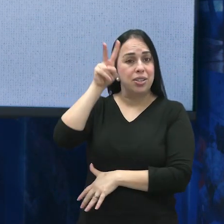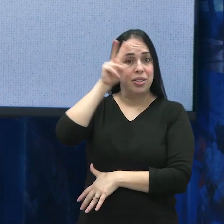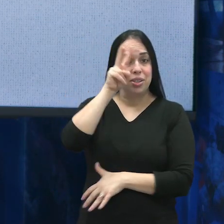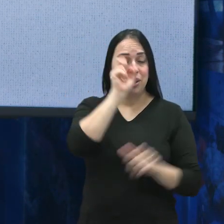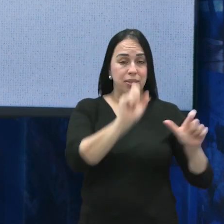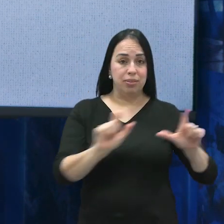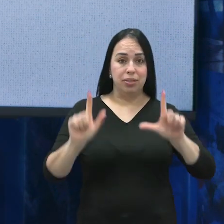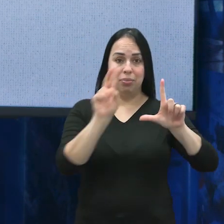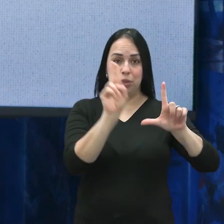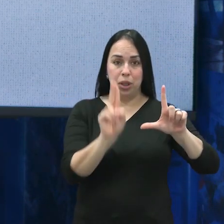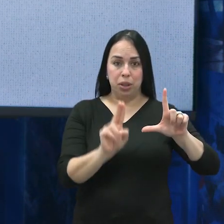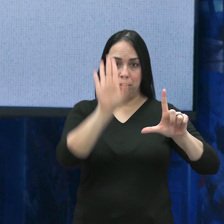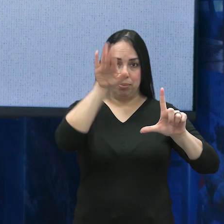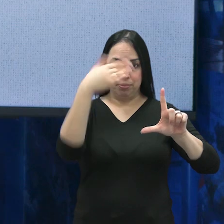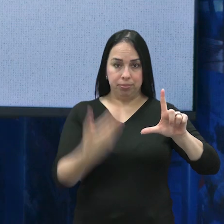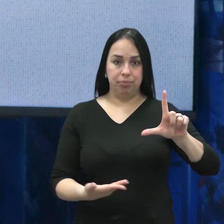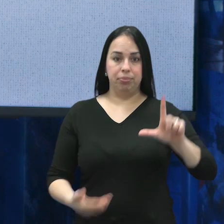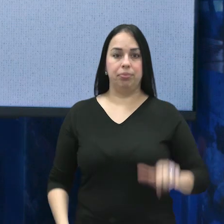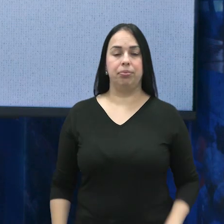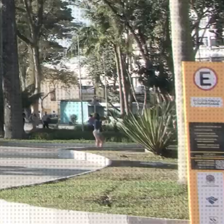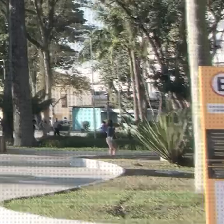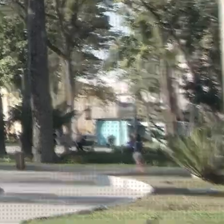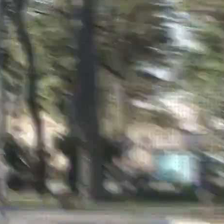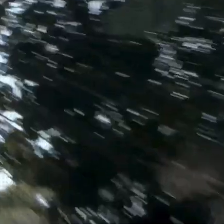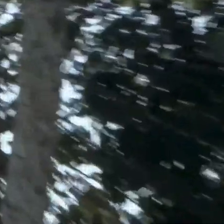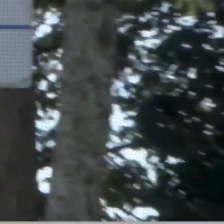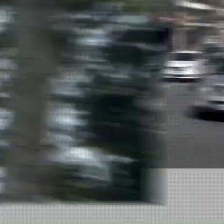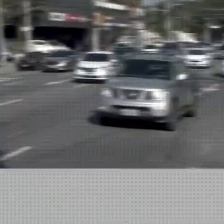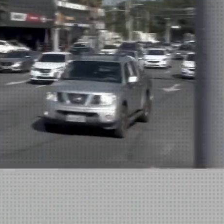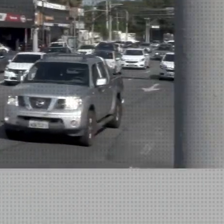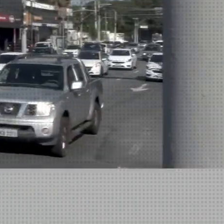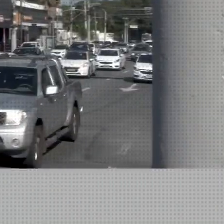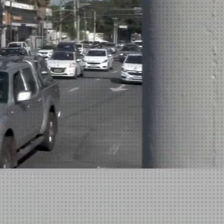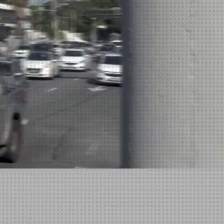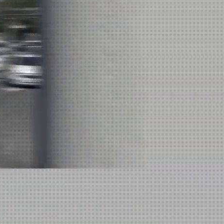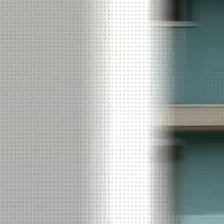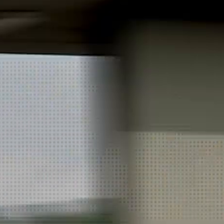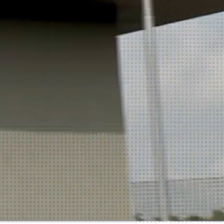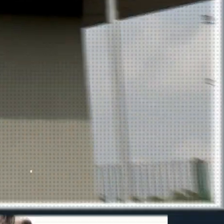que contamos no quadro Nomes da Cidade.